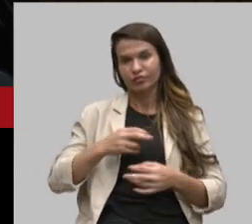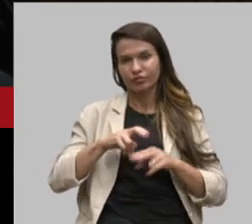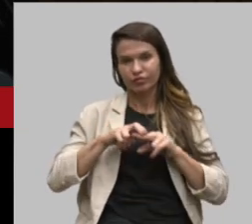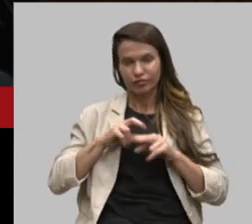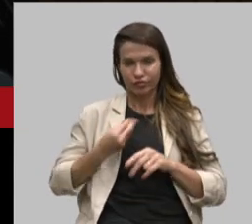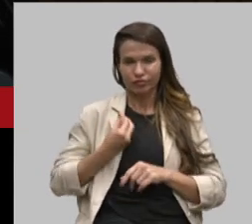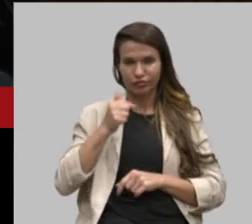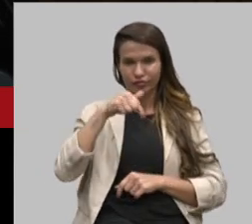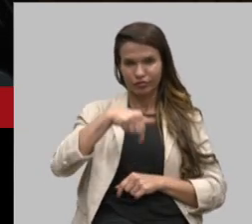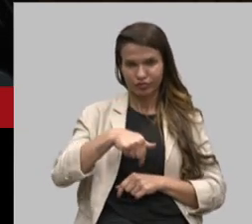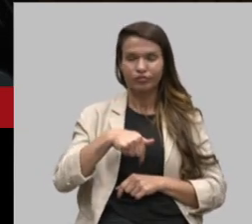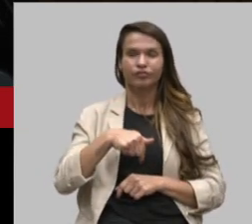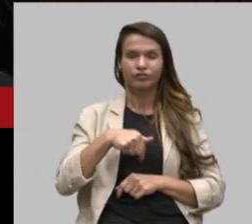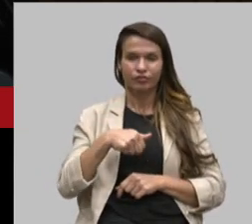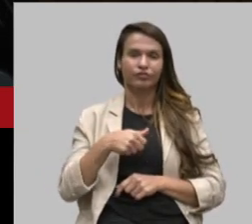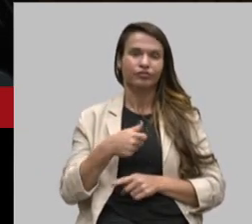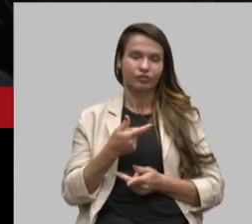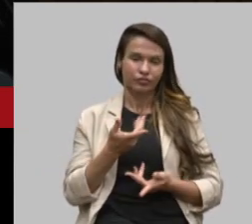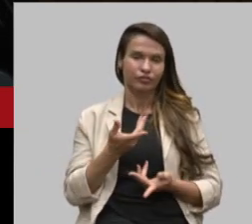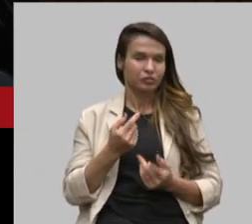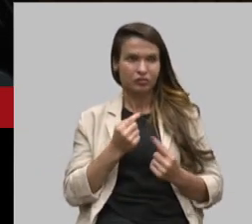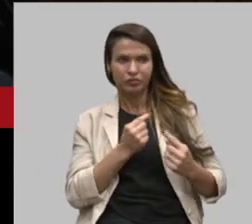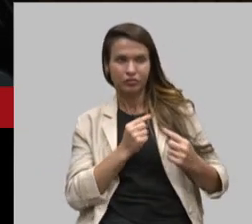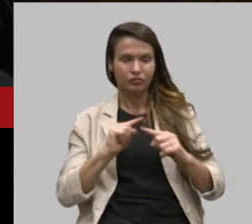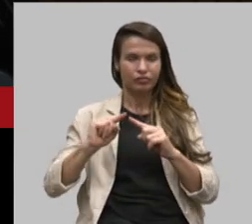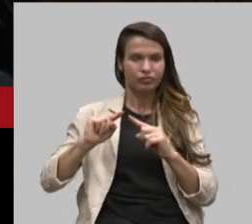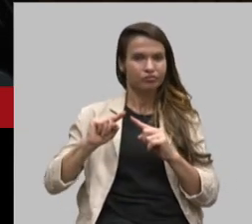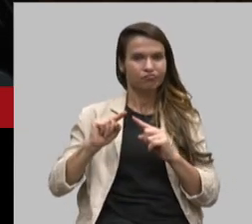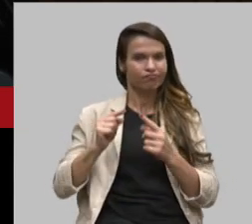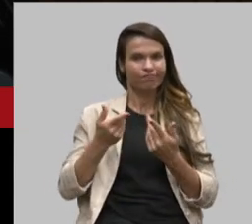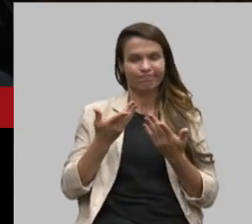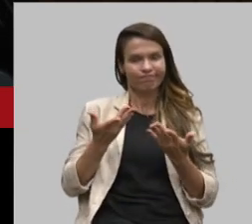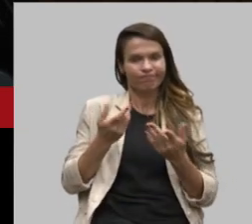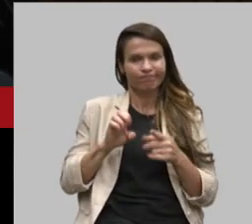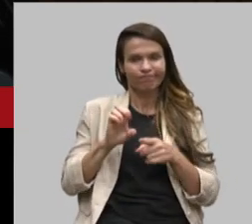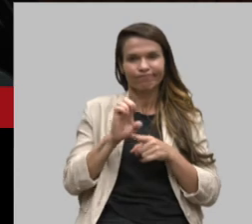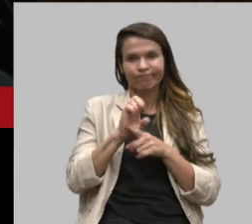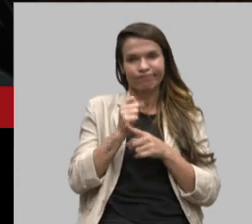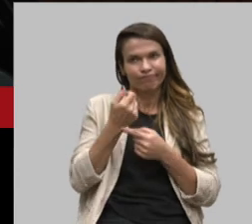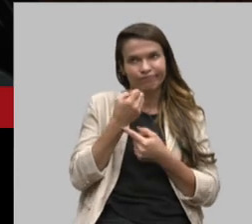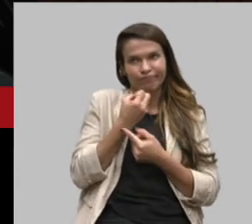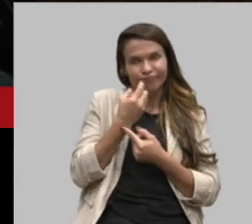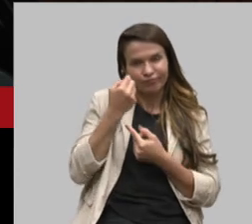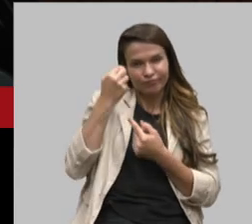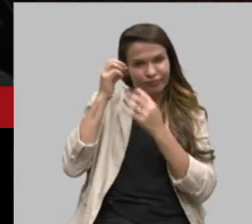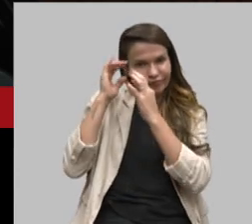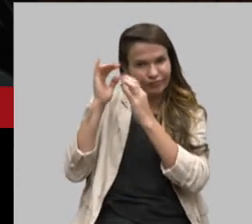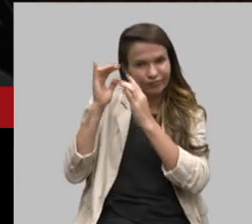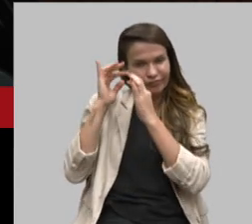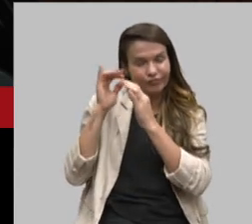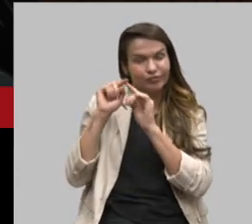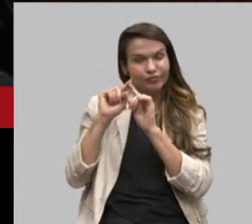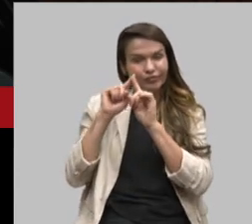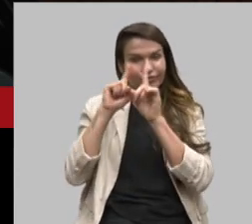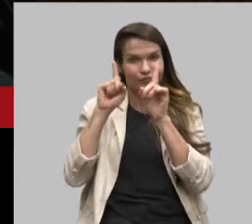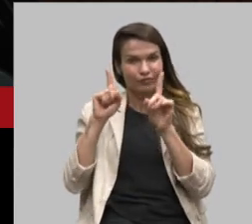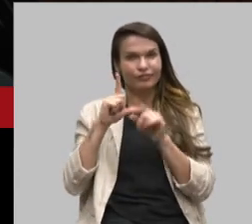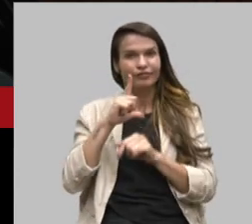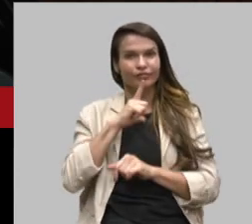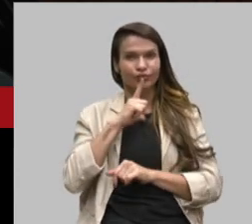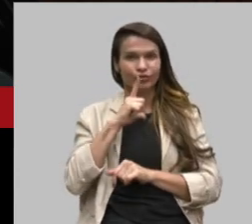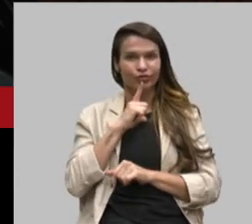na prática né Eu acho que quem é contra isso enfim não tá num estado muito bom de Lucidez e porém existe um um